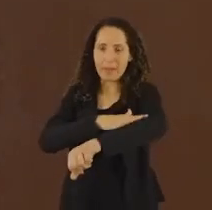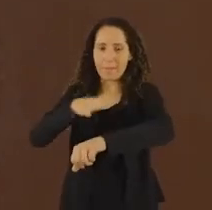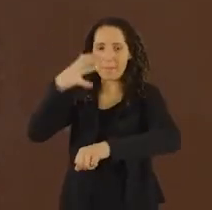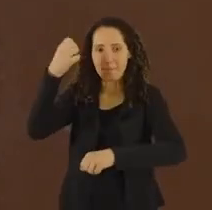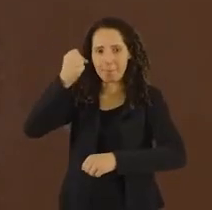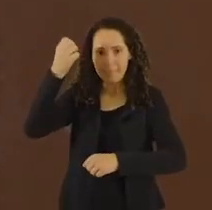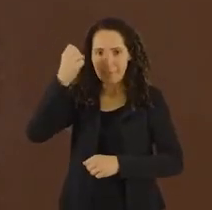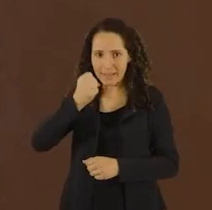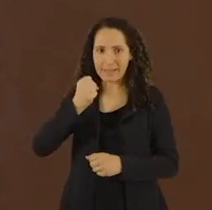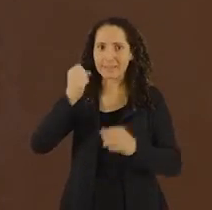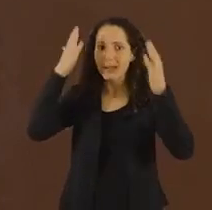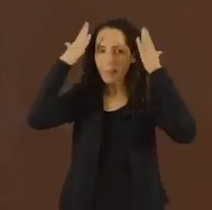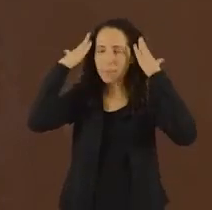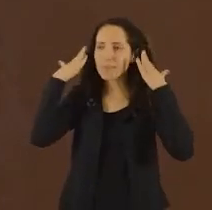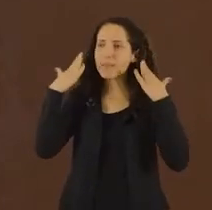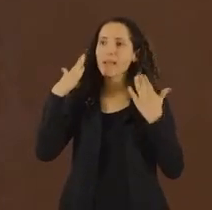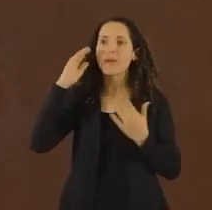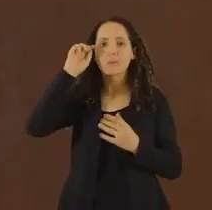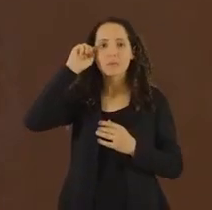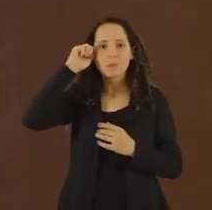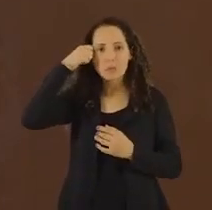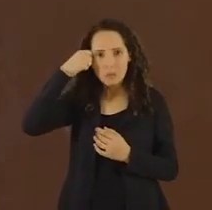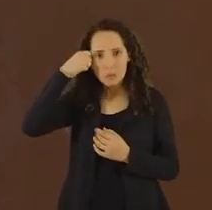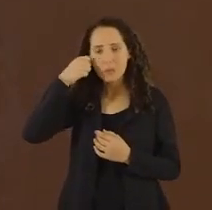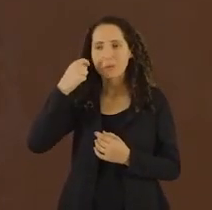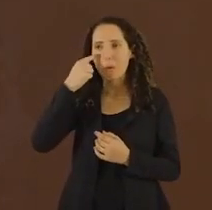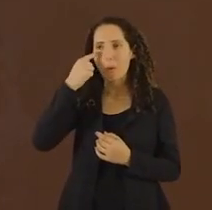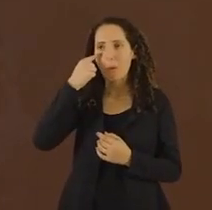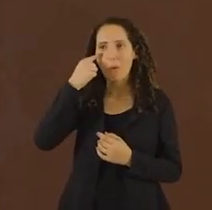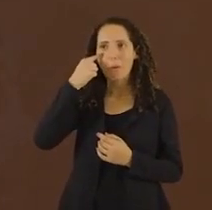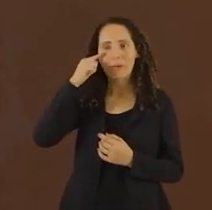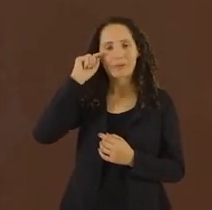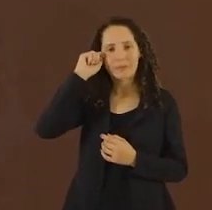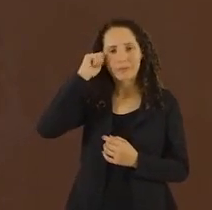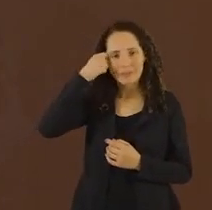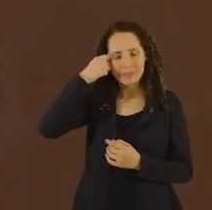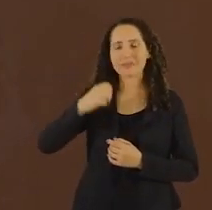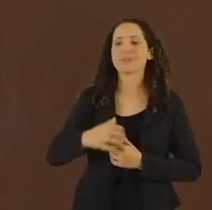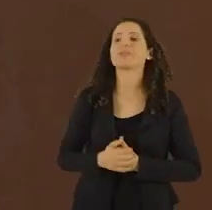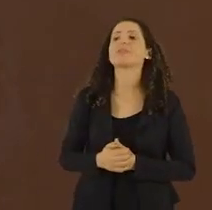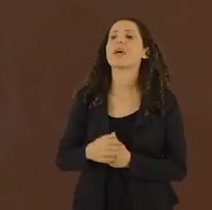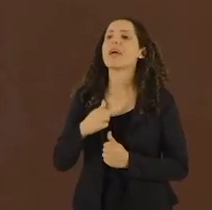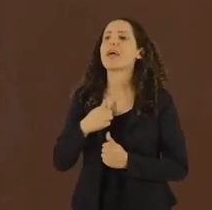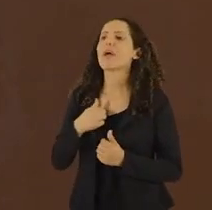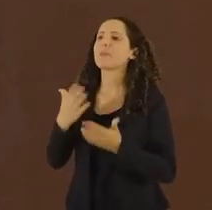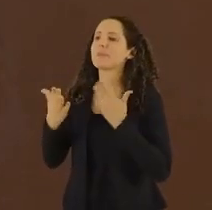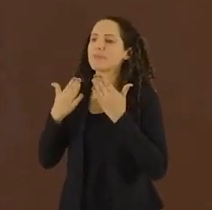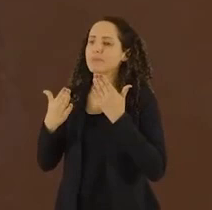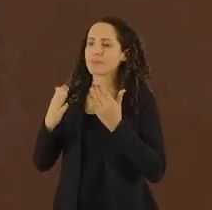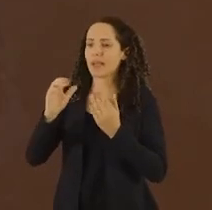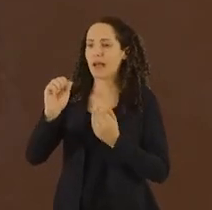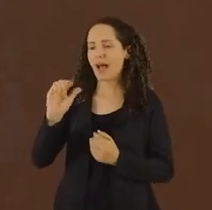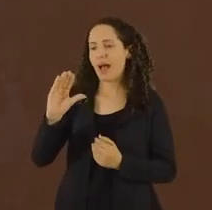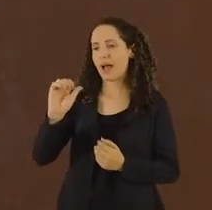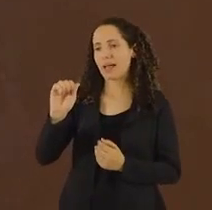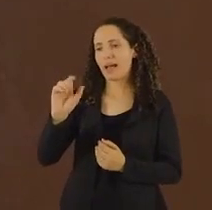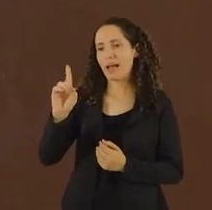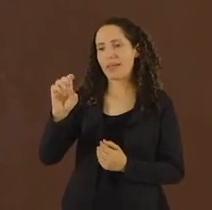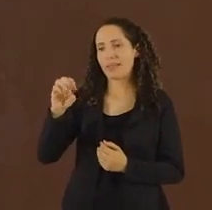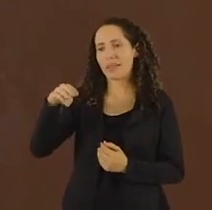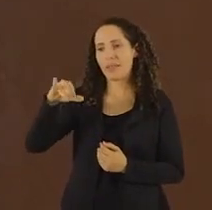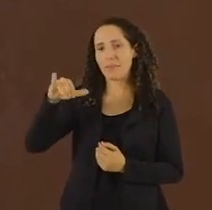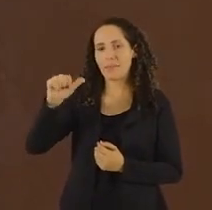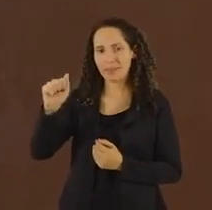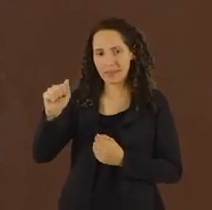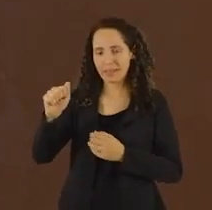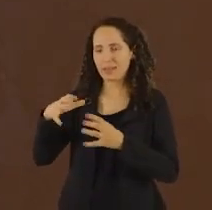castanhos e estou aqui no centro cultural Palace para falar um pouquinho sobre academia ribeirão-pretana de educação e